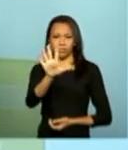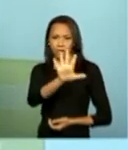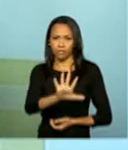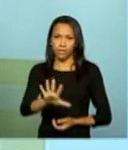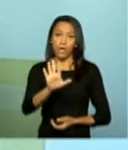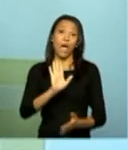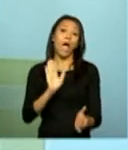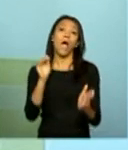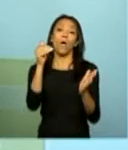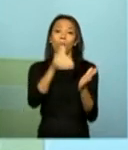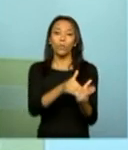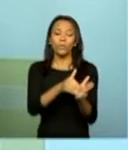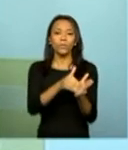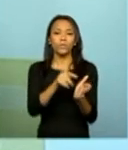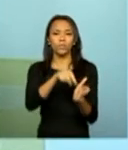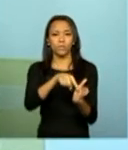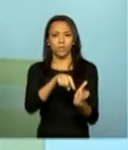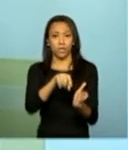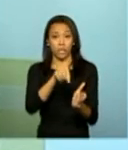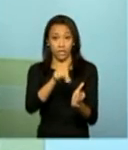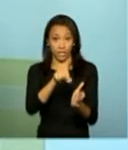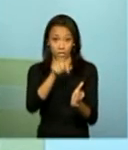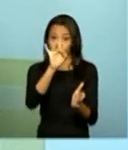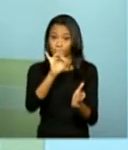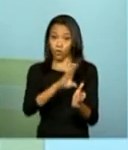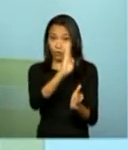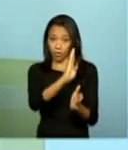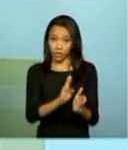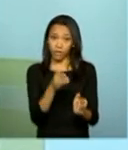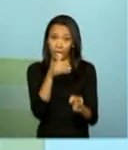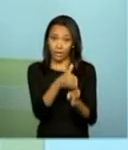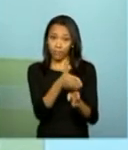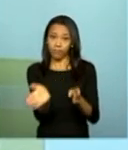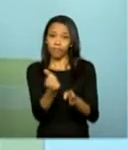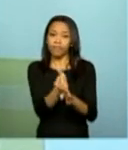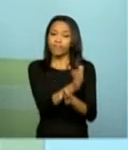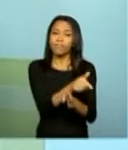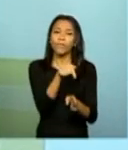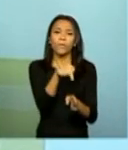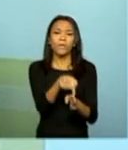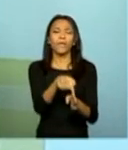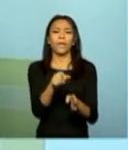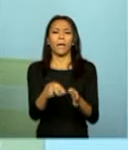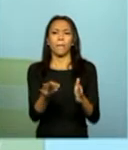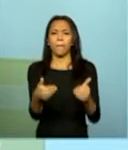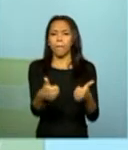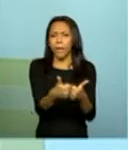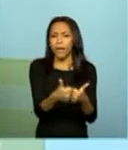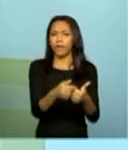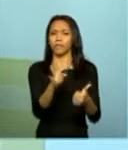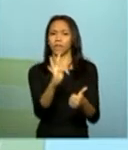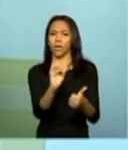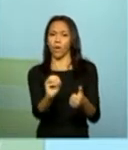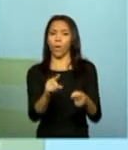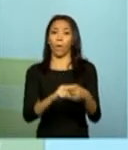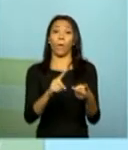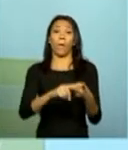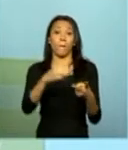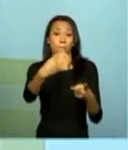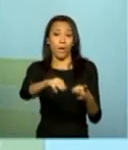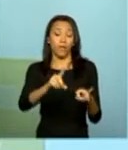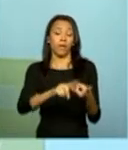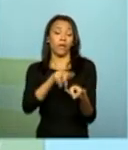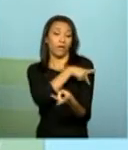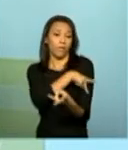última fronteira agrícola do mundo, não é só do Brasil, onde estão delineados parte do Tocantins, parte do Maranhão, Piauí